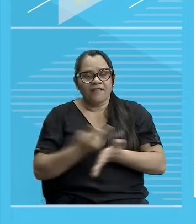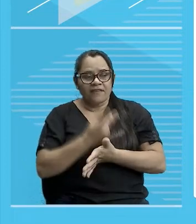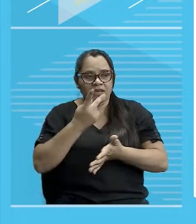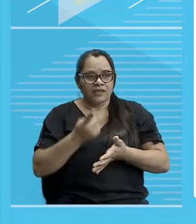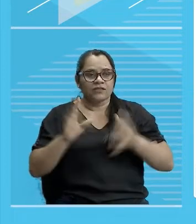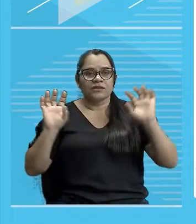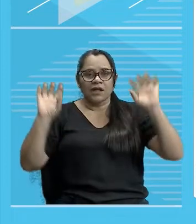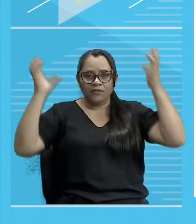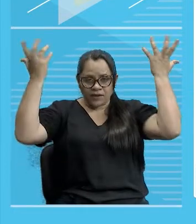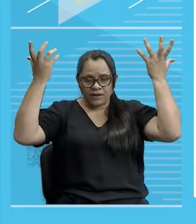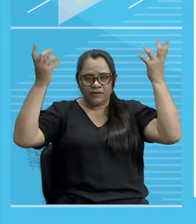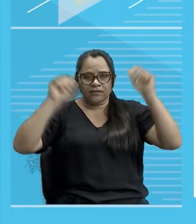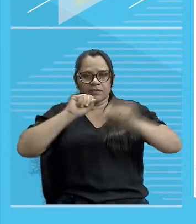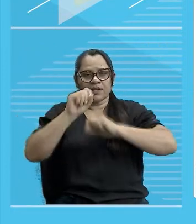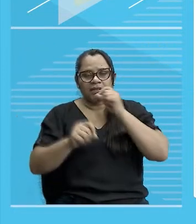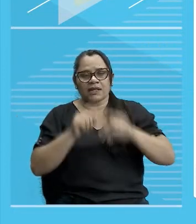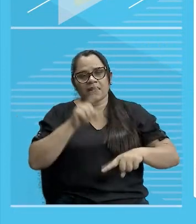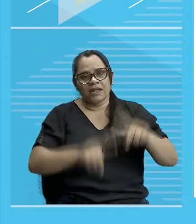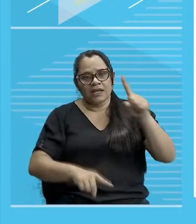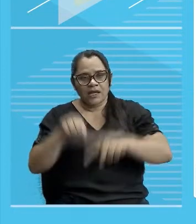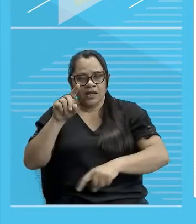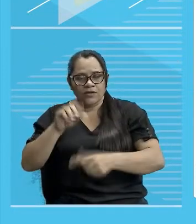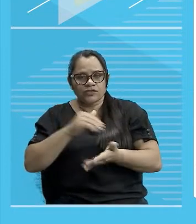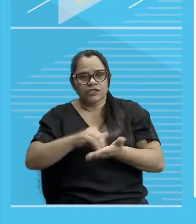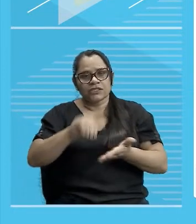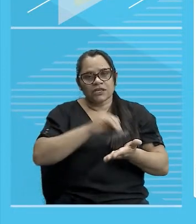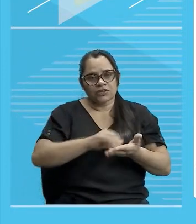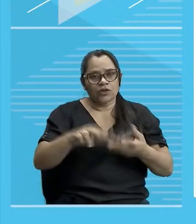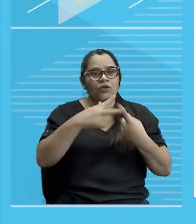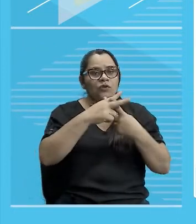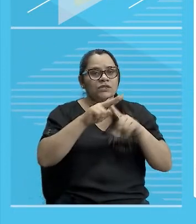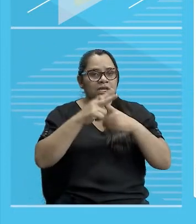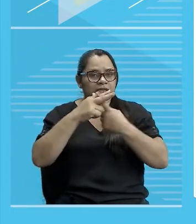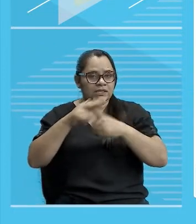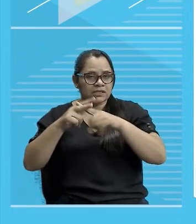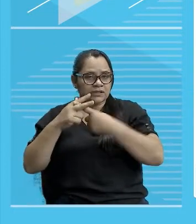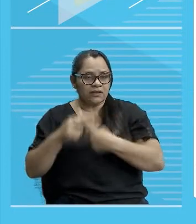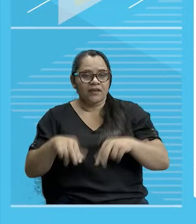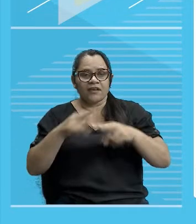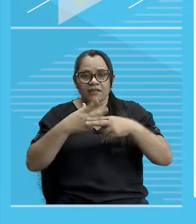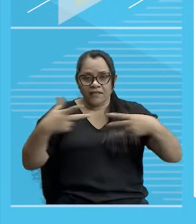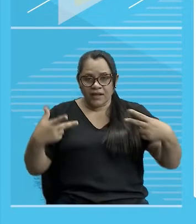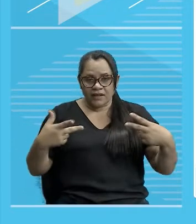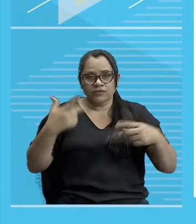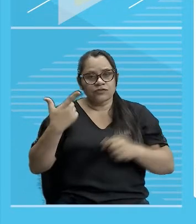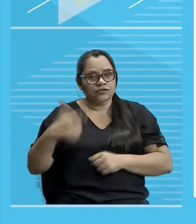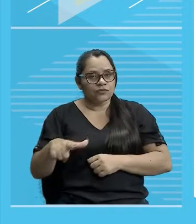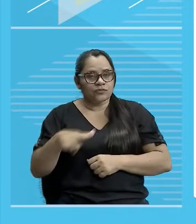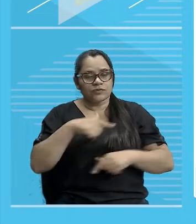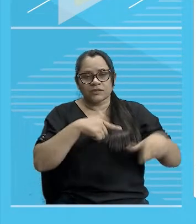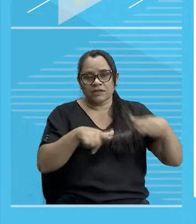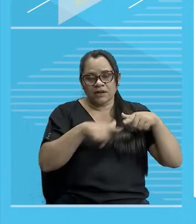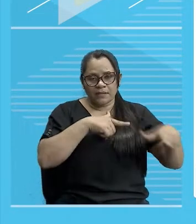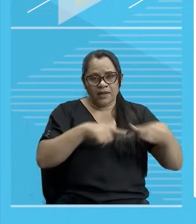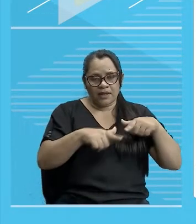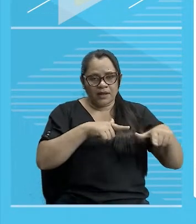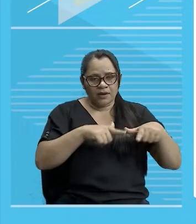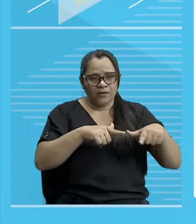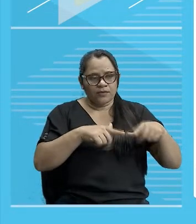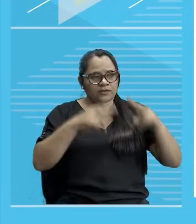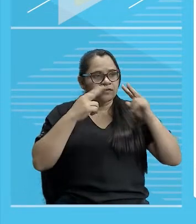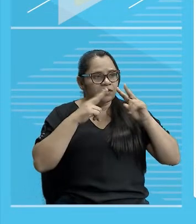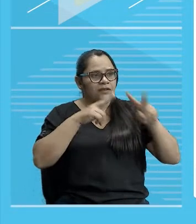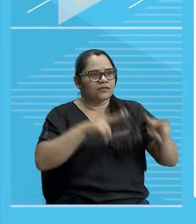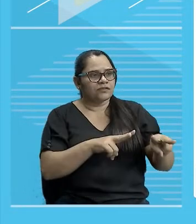material de escritório manutenção tá deu quase aí ó gente tá vendo